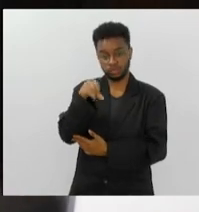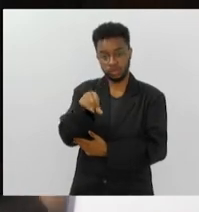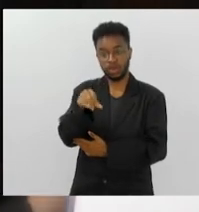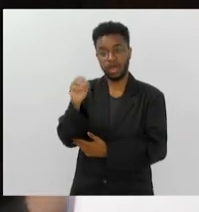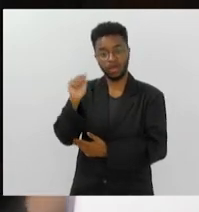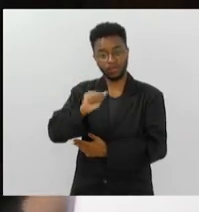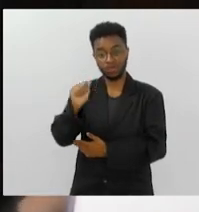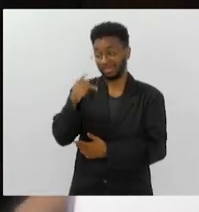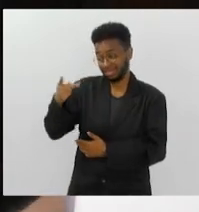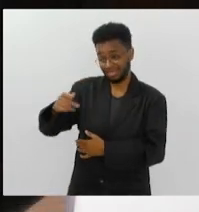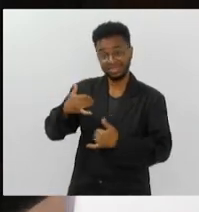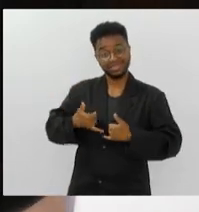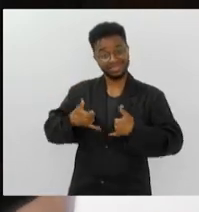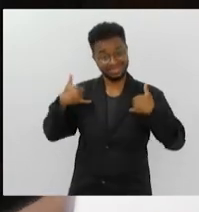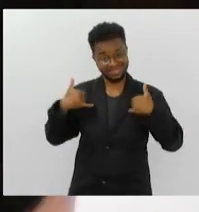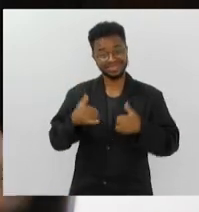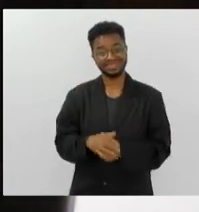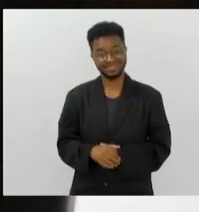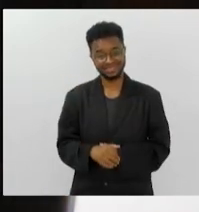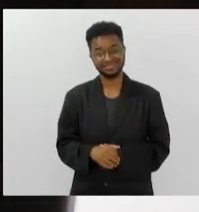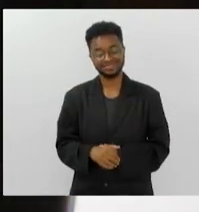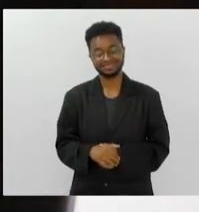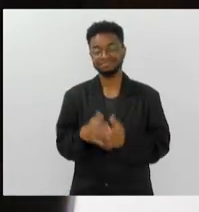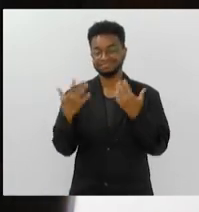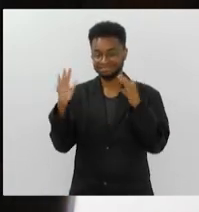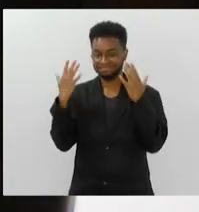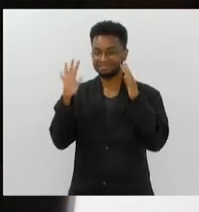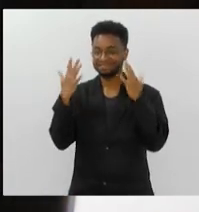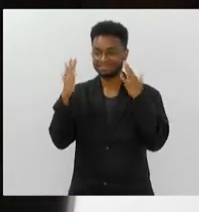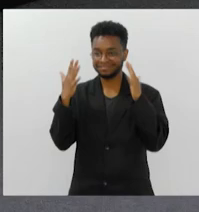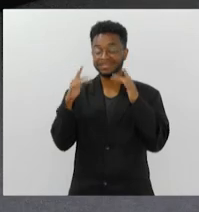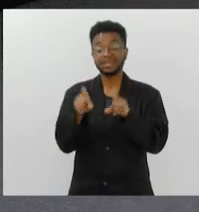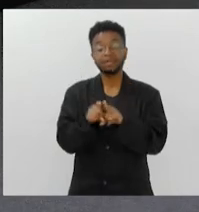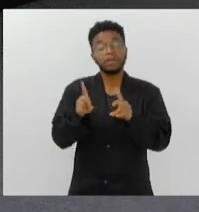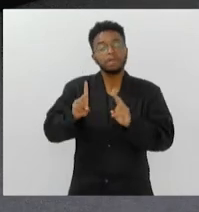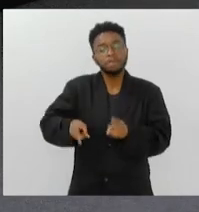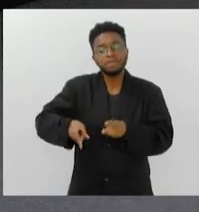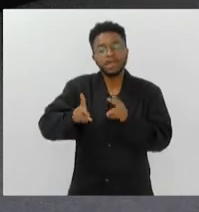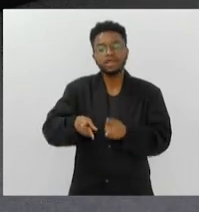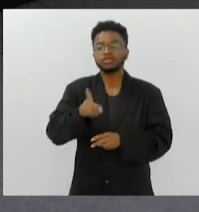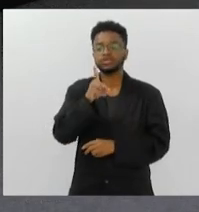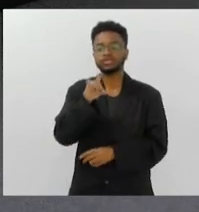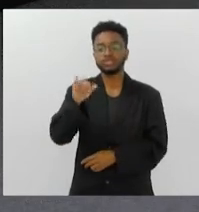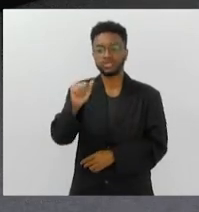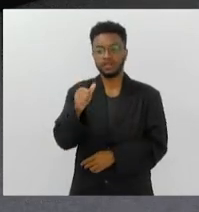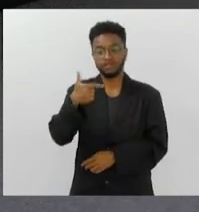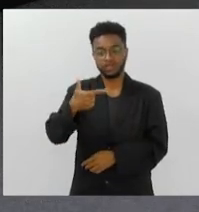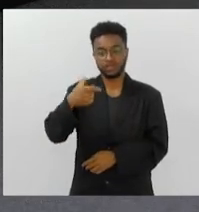dia do aniversário do seu Orlandino. Nesse mesmo dia, 29 de agosto,